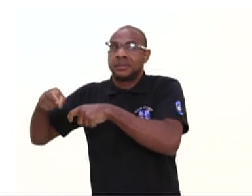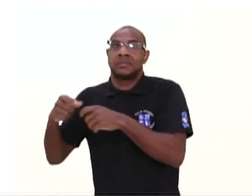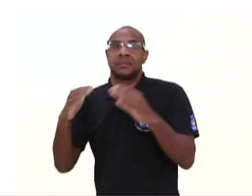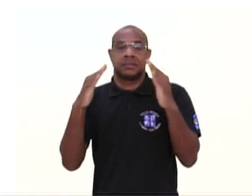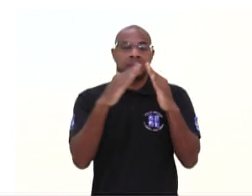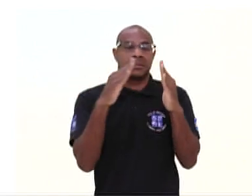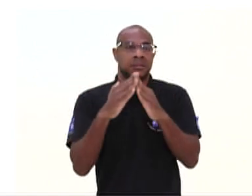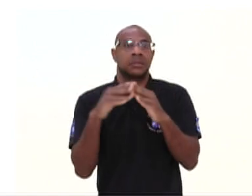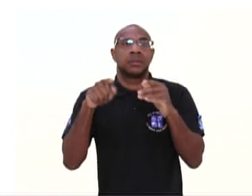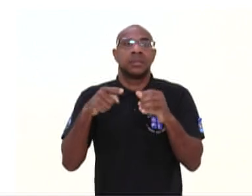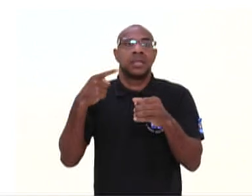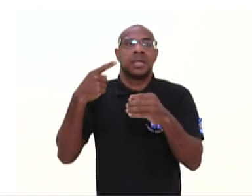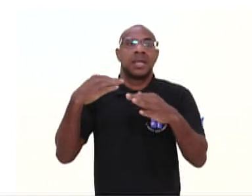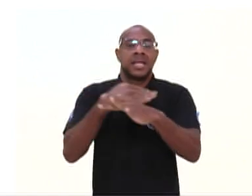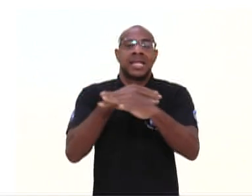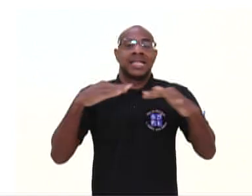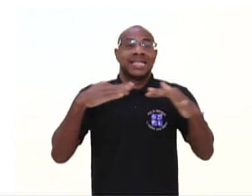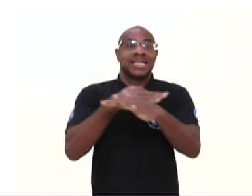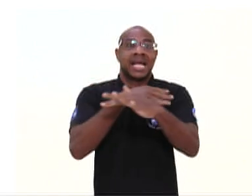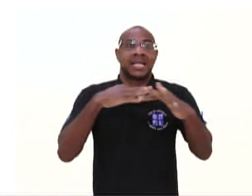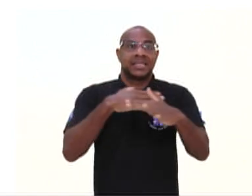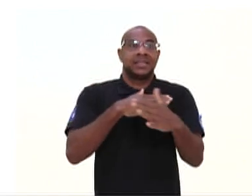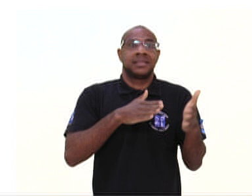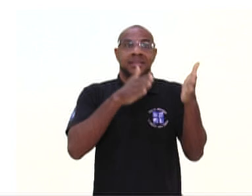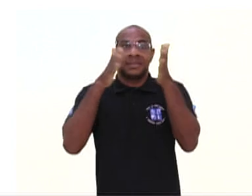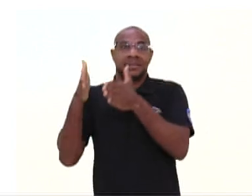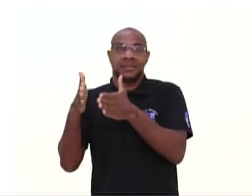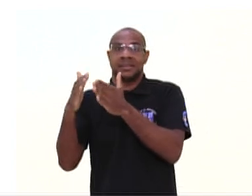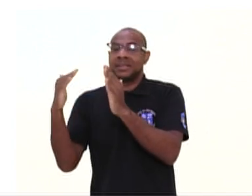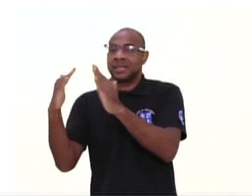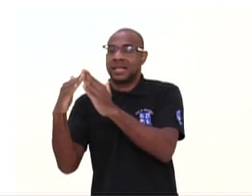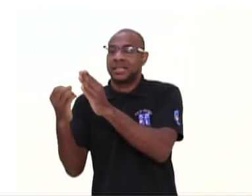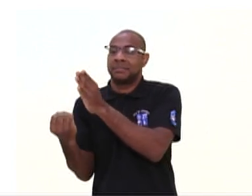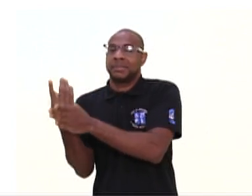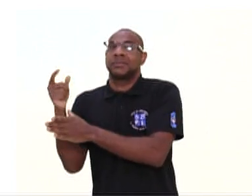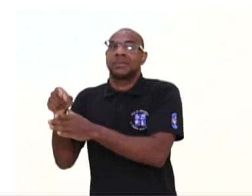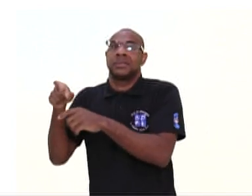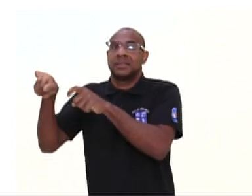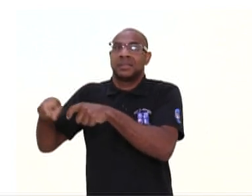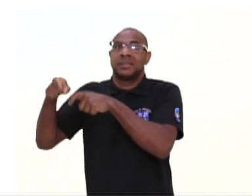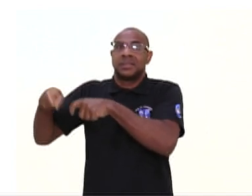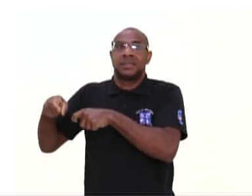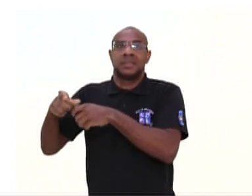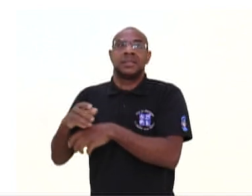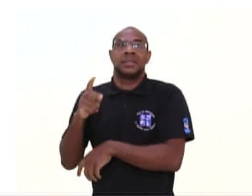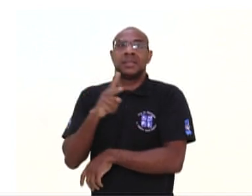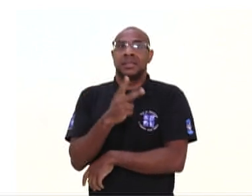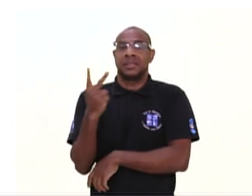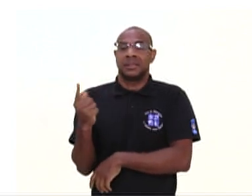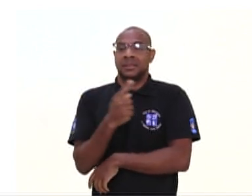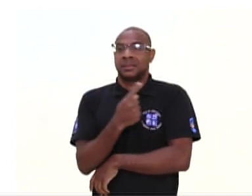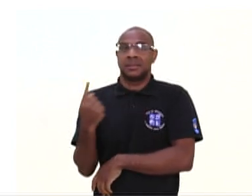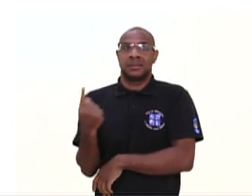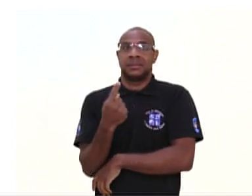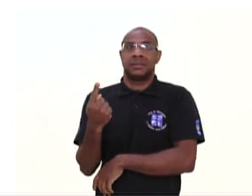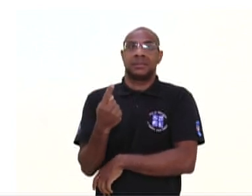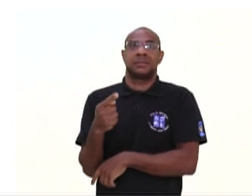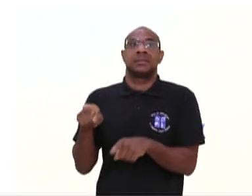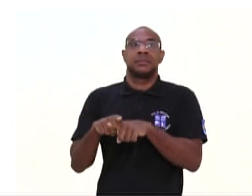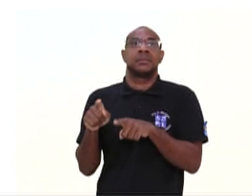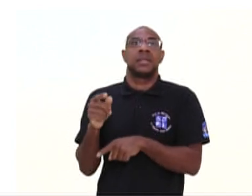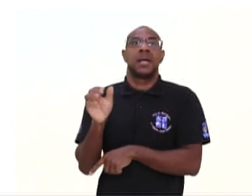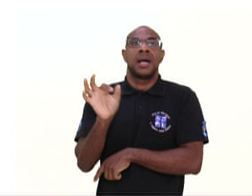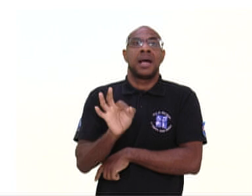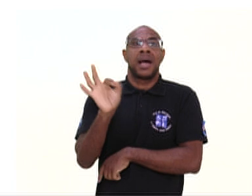legenda à esquerda com cores distintas e indicando cada qual um ano e as porcentagens